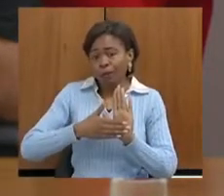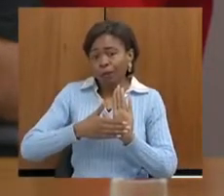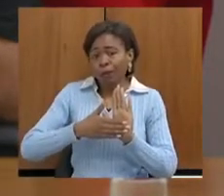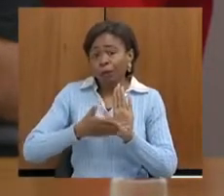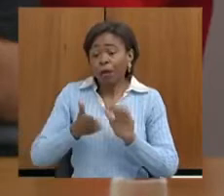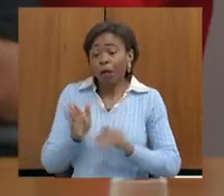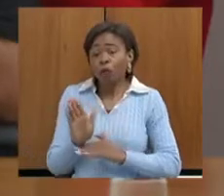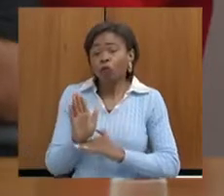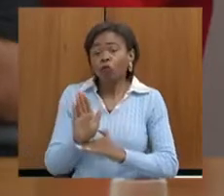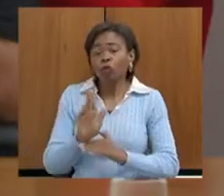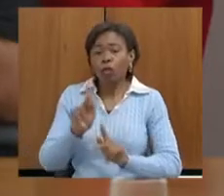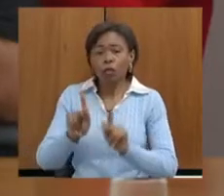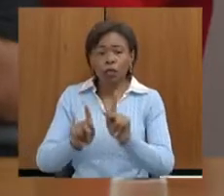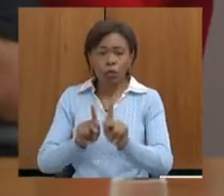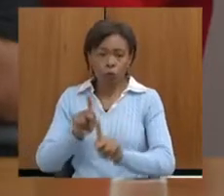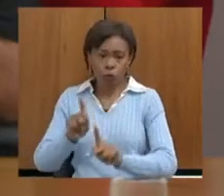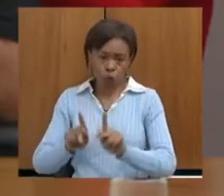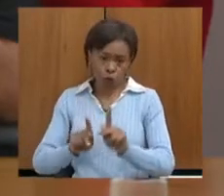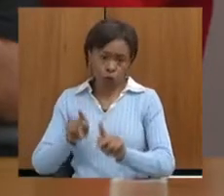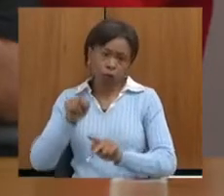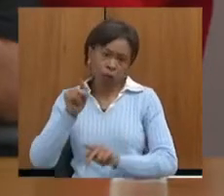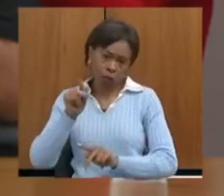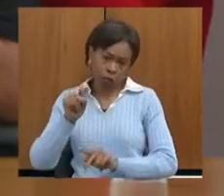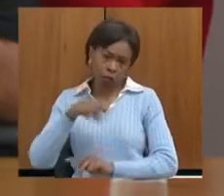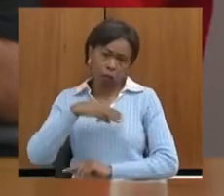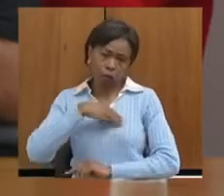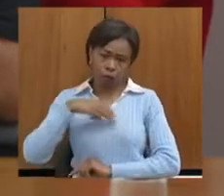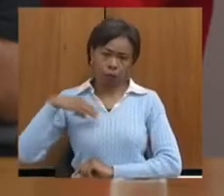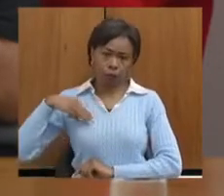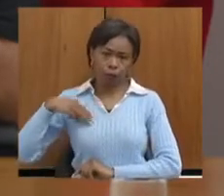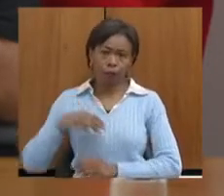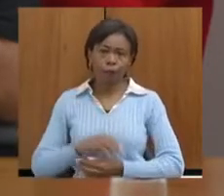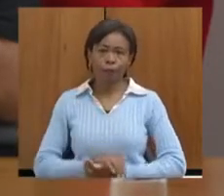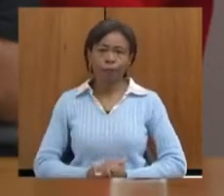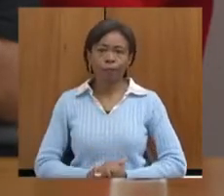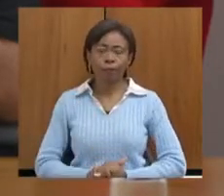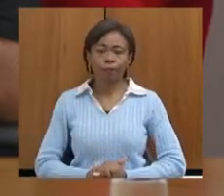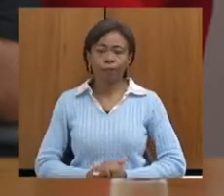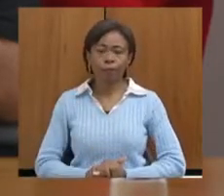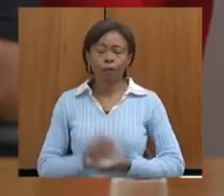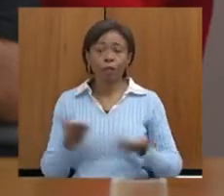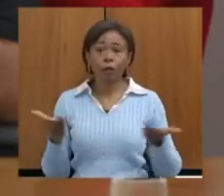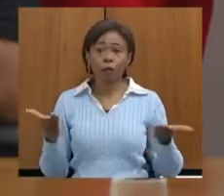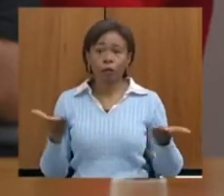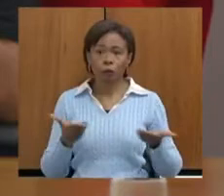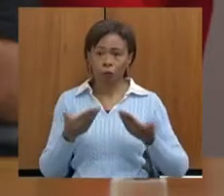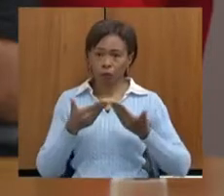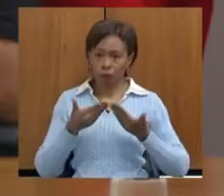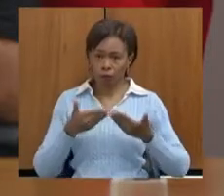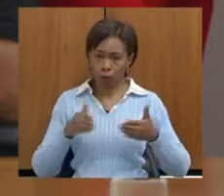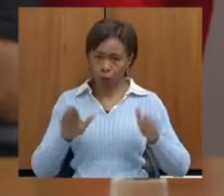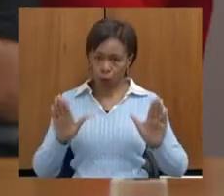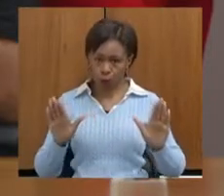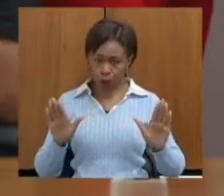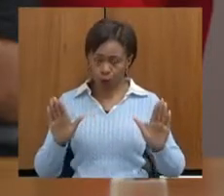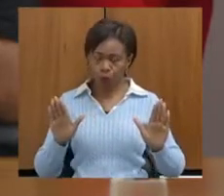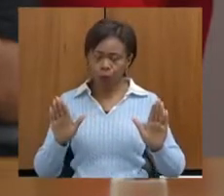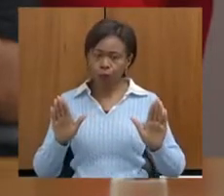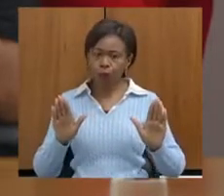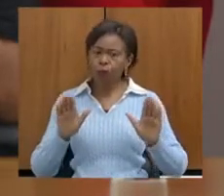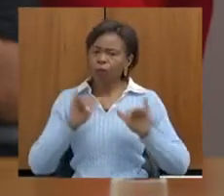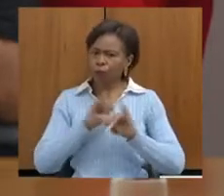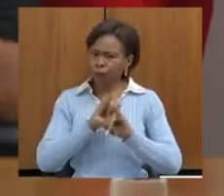atendidos o ponto de vista dos atingidos estão deputada nessa abertura eu queria apenas chamar a atenção de que